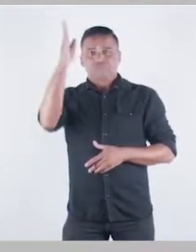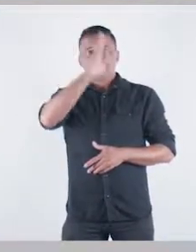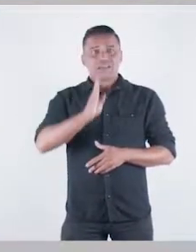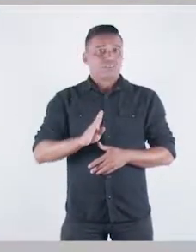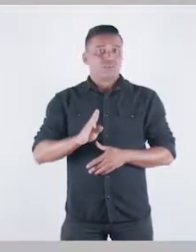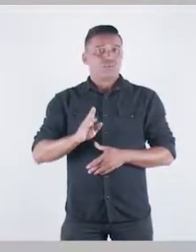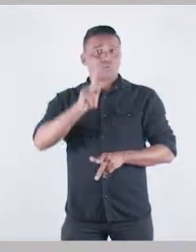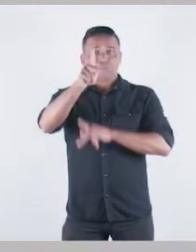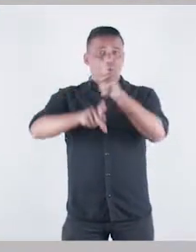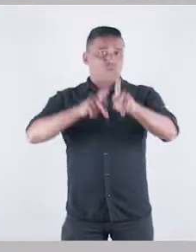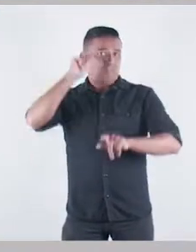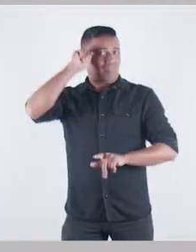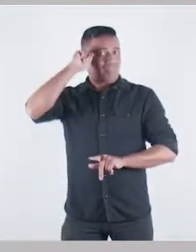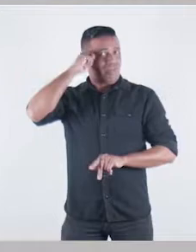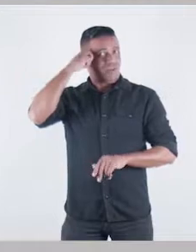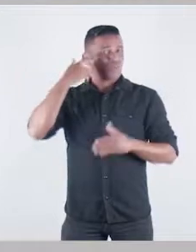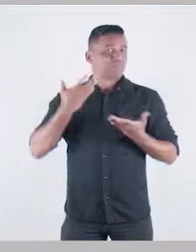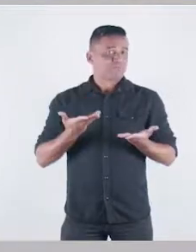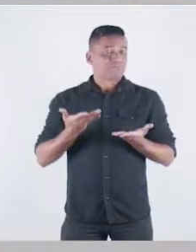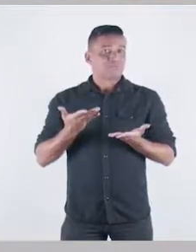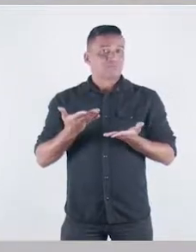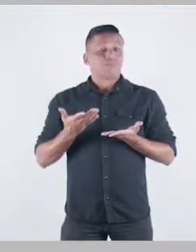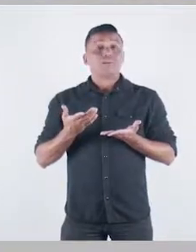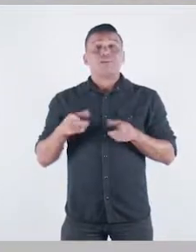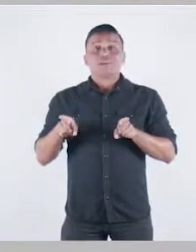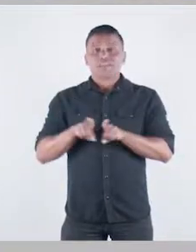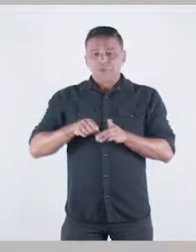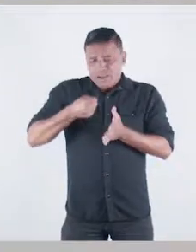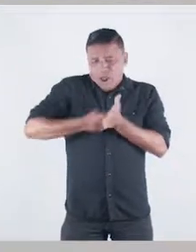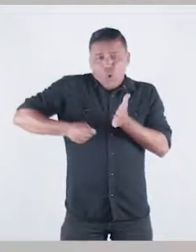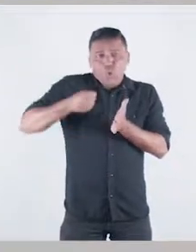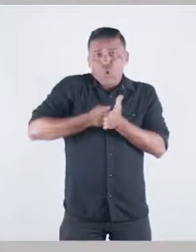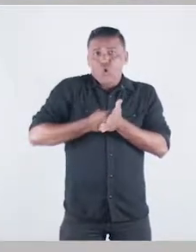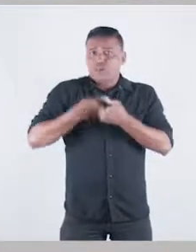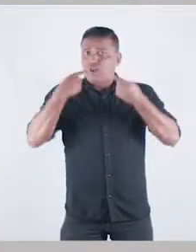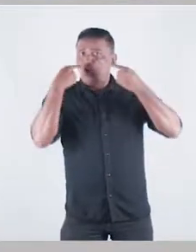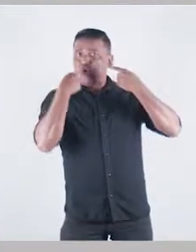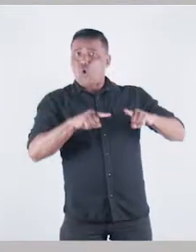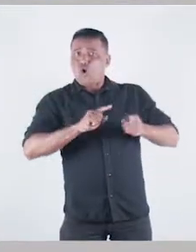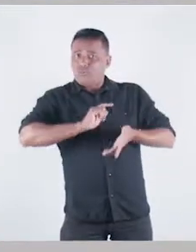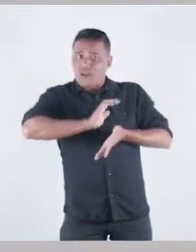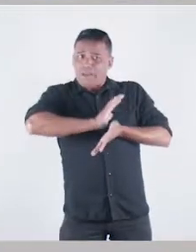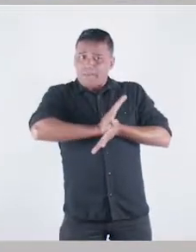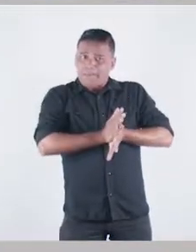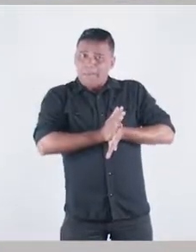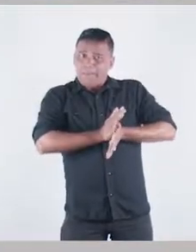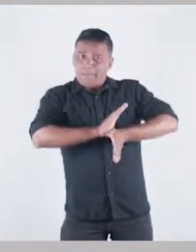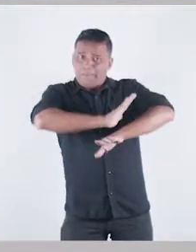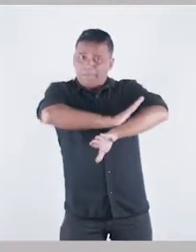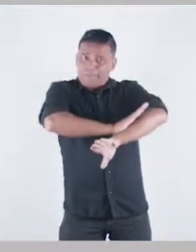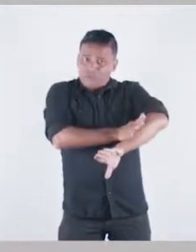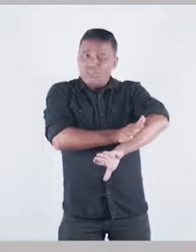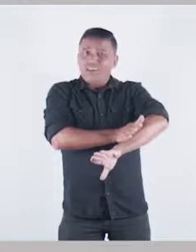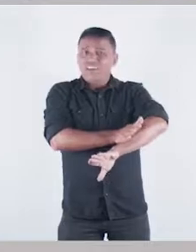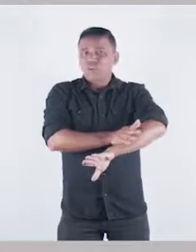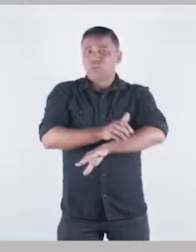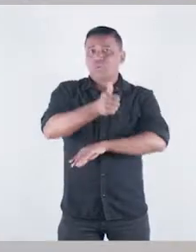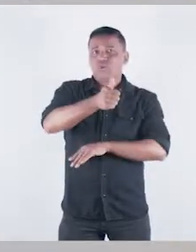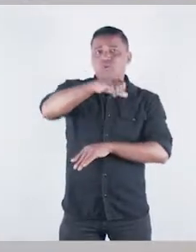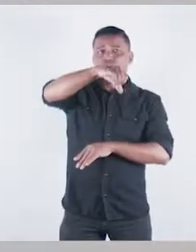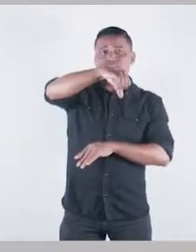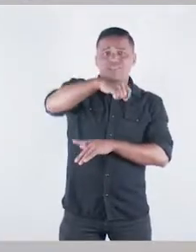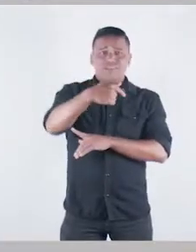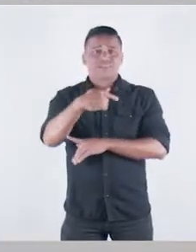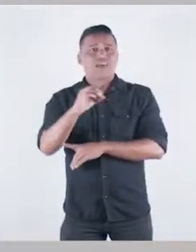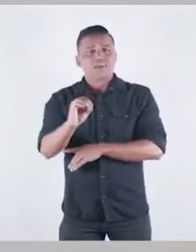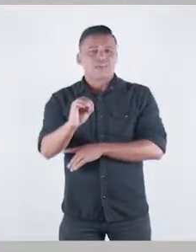né? E na luta contra o racismo, na reorganização da luta contra o racismo, na década de 70,